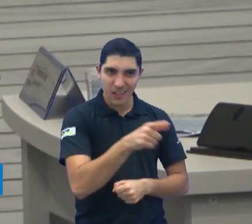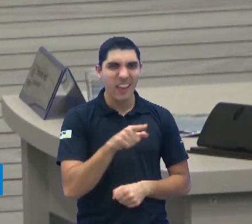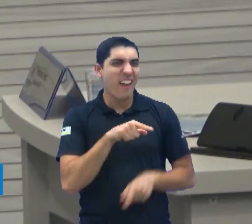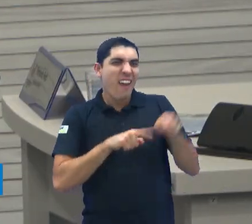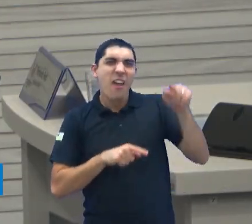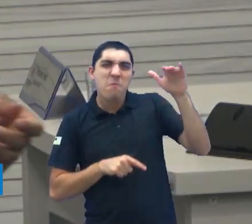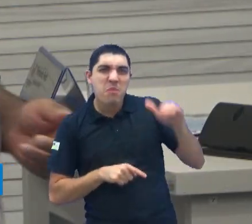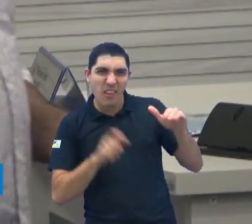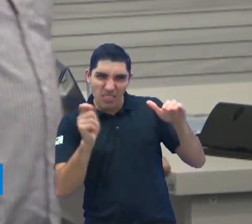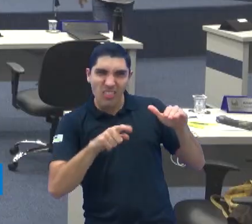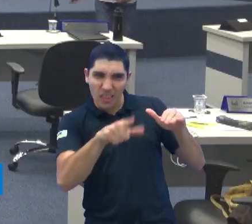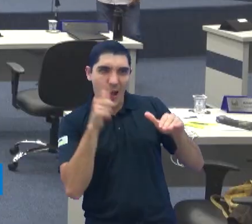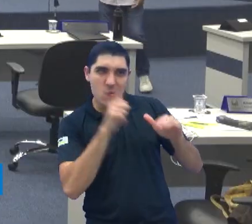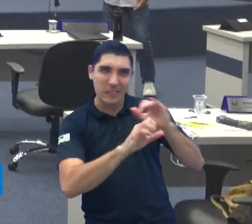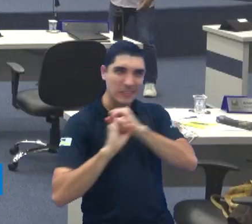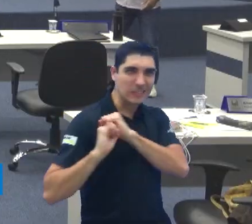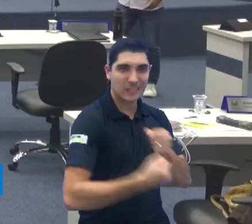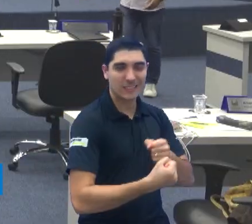bom?